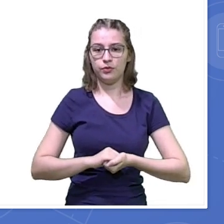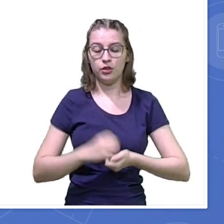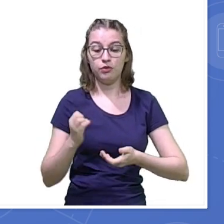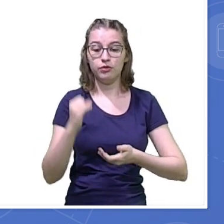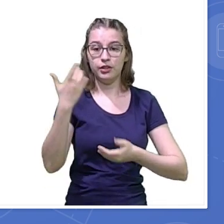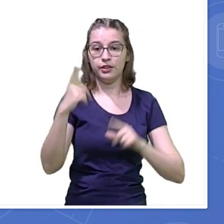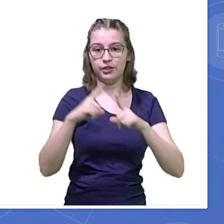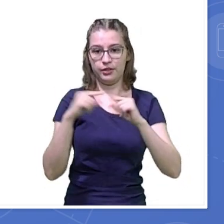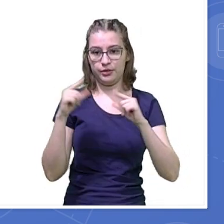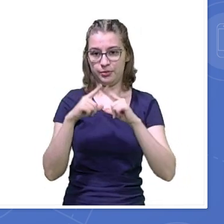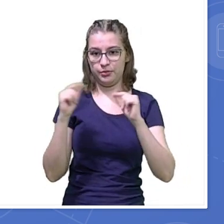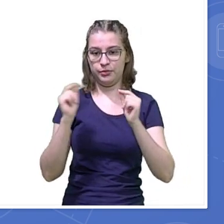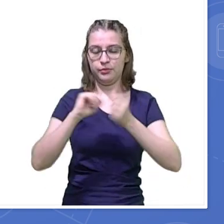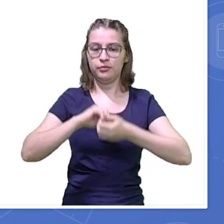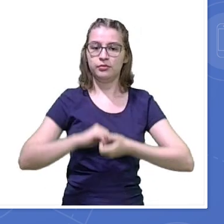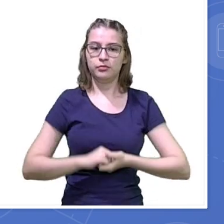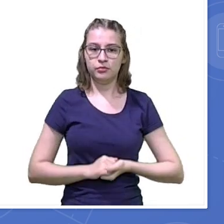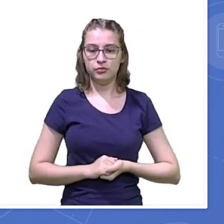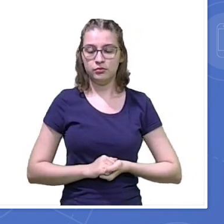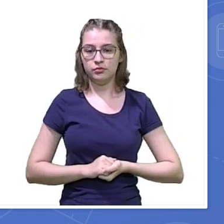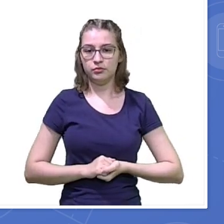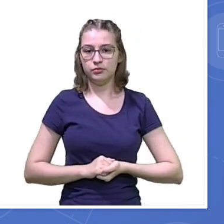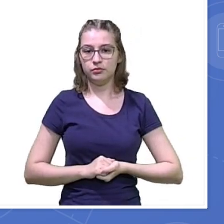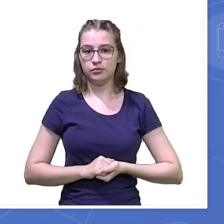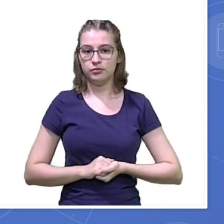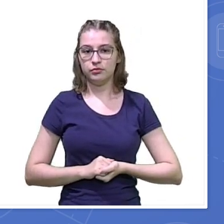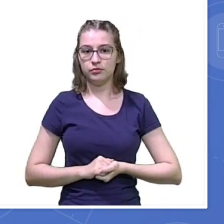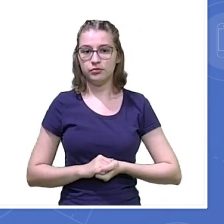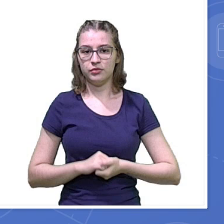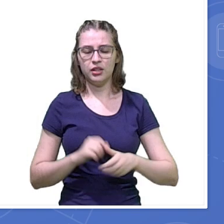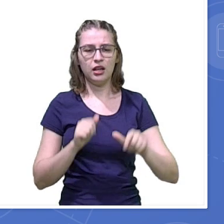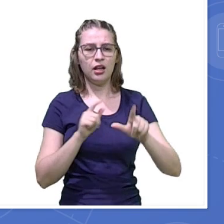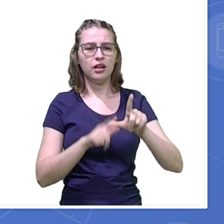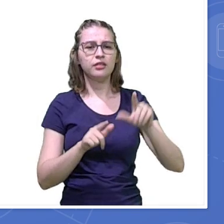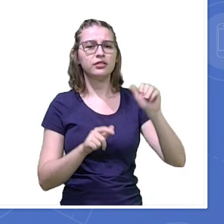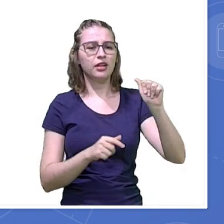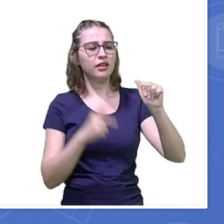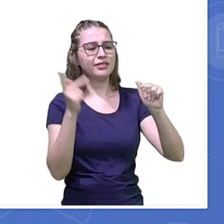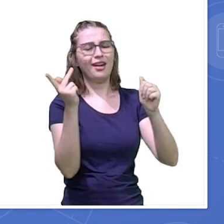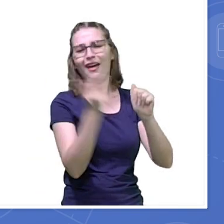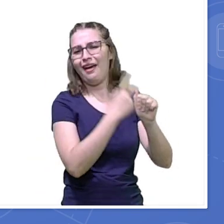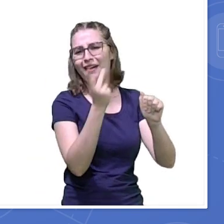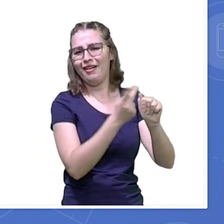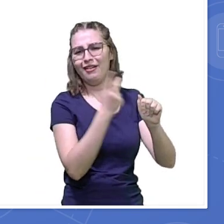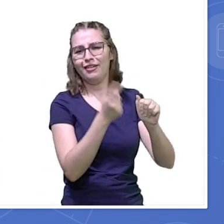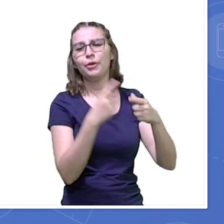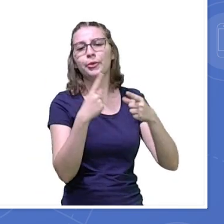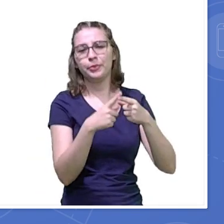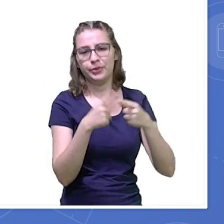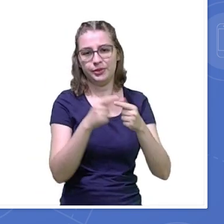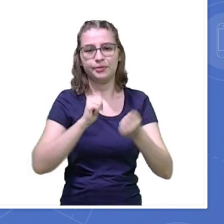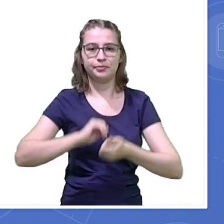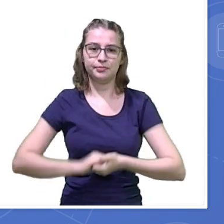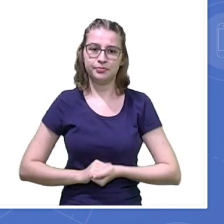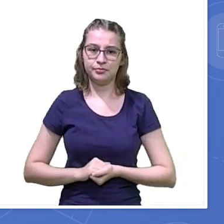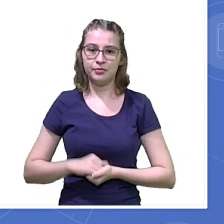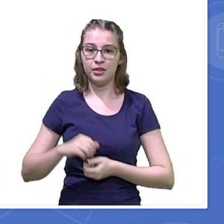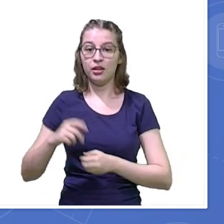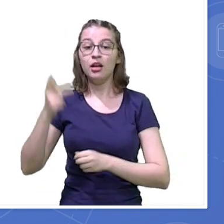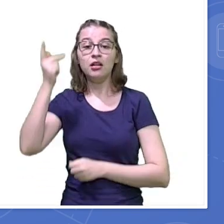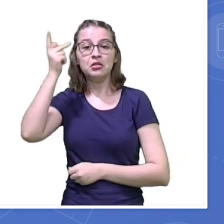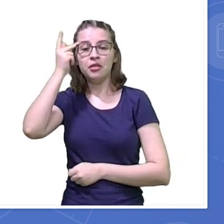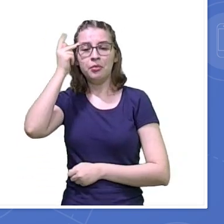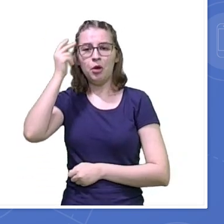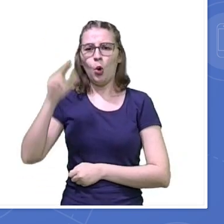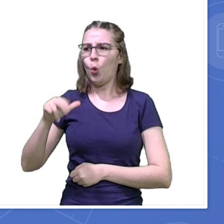Brasília. A letra A está errada, né, porque São Paulo nunca